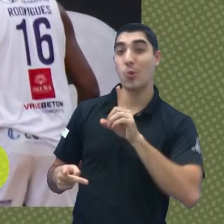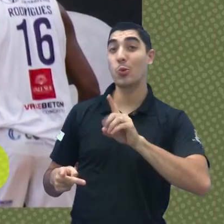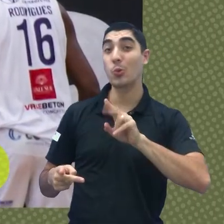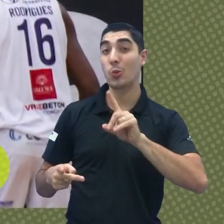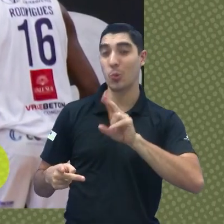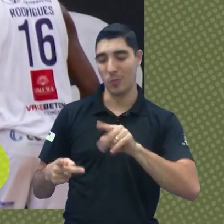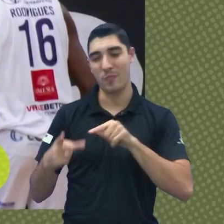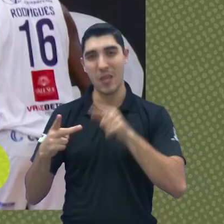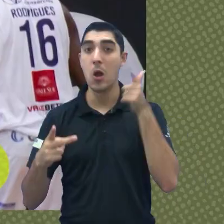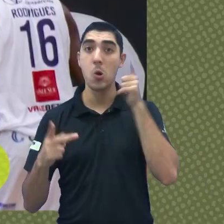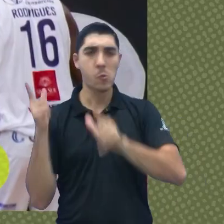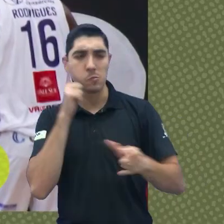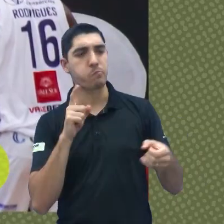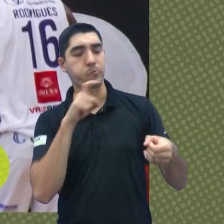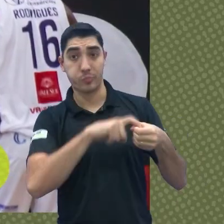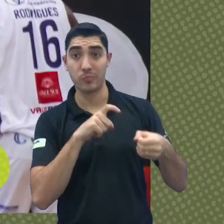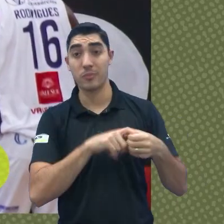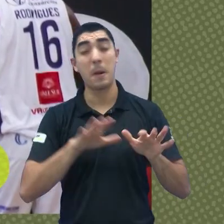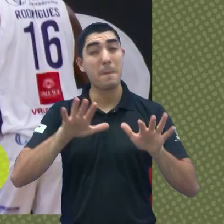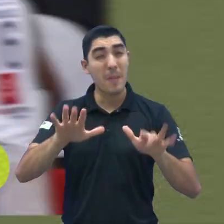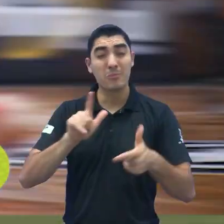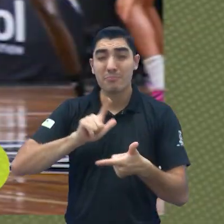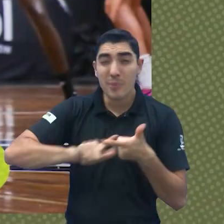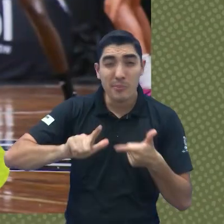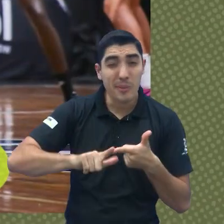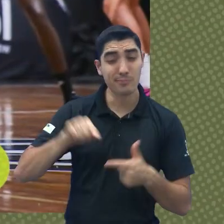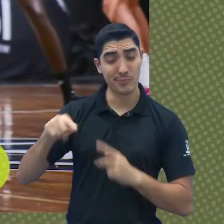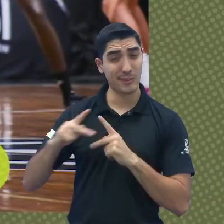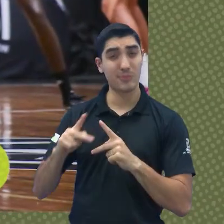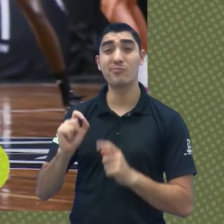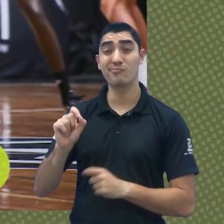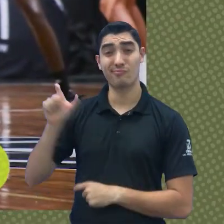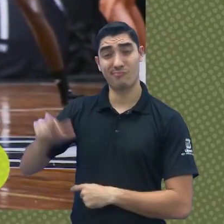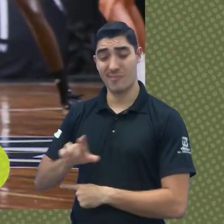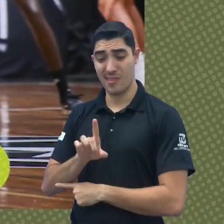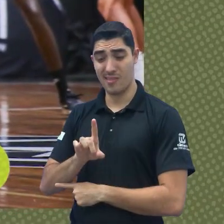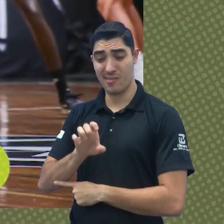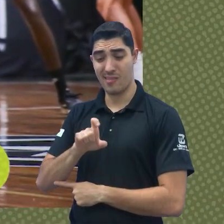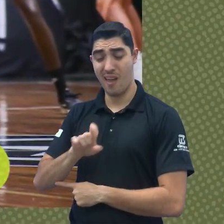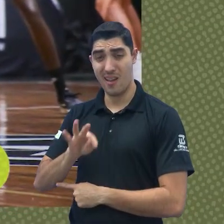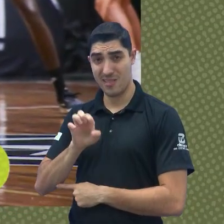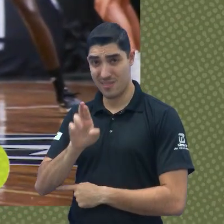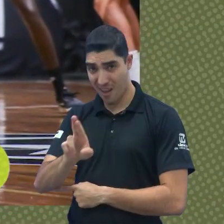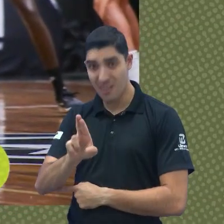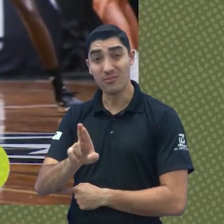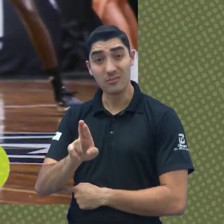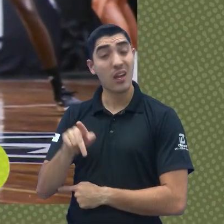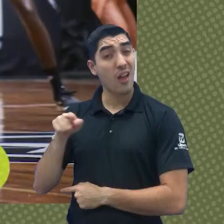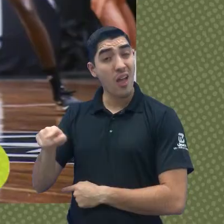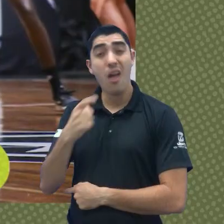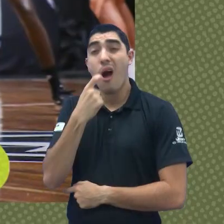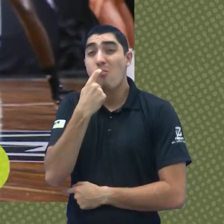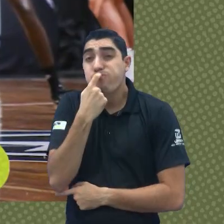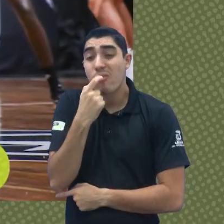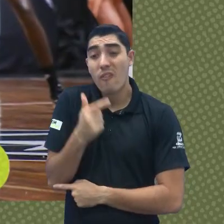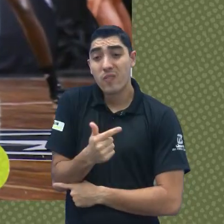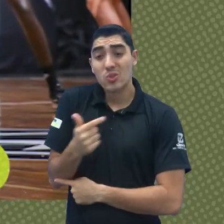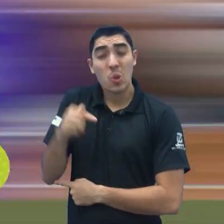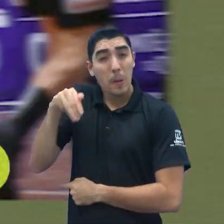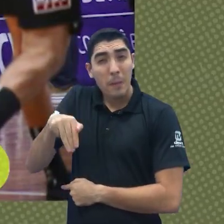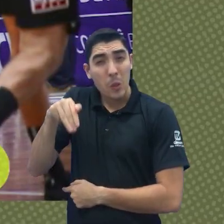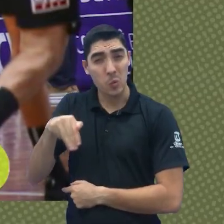3 assistências. O ponto negativo da partida foi o Dexter McClanahan, que esteve 22 minutos em quadra e anotou